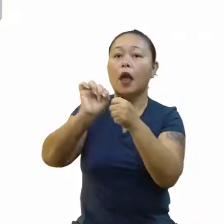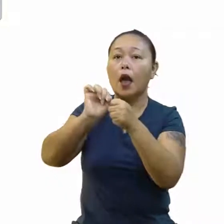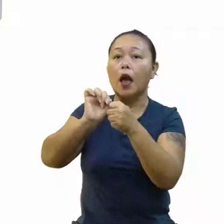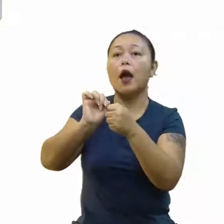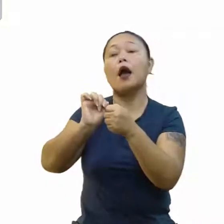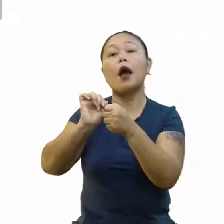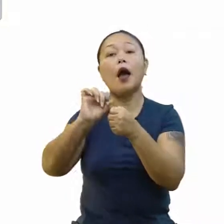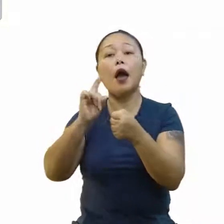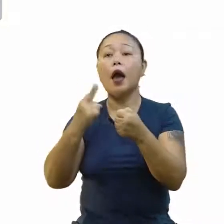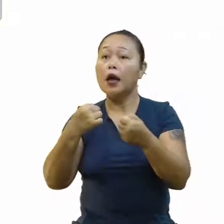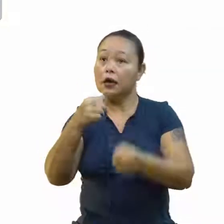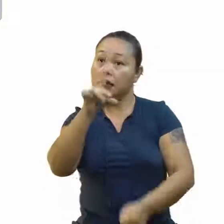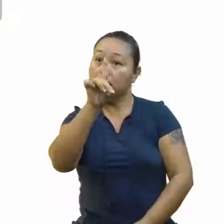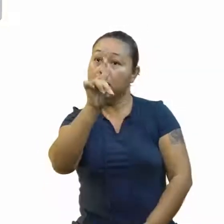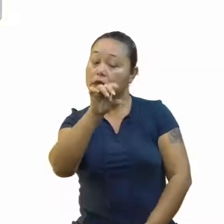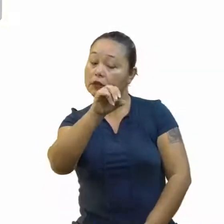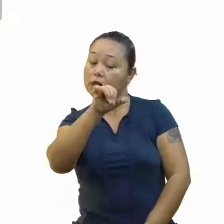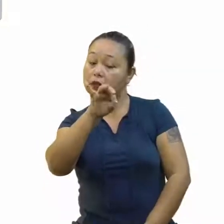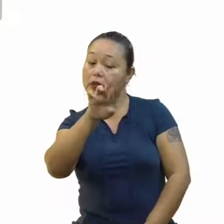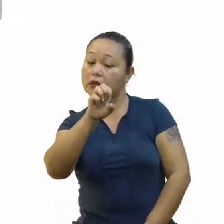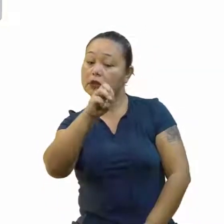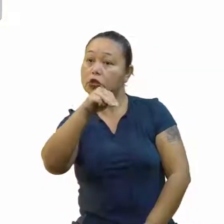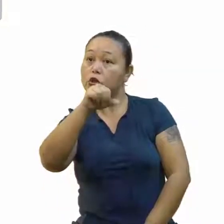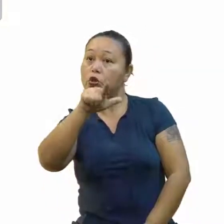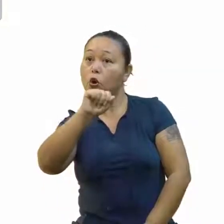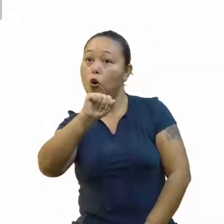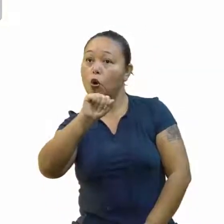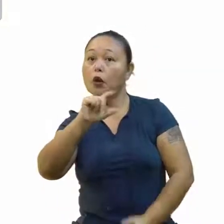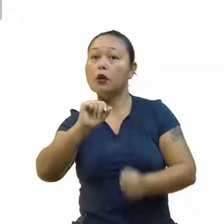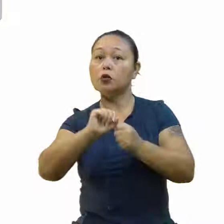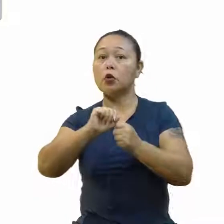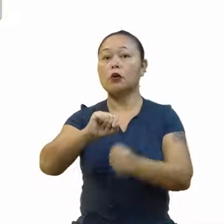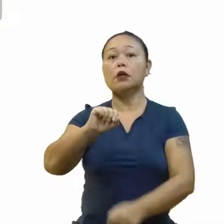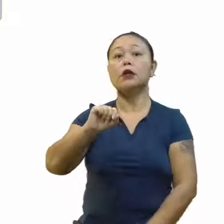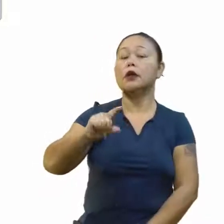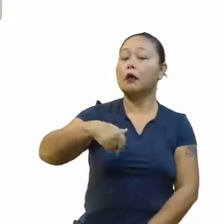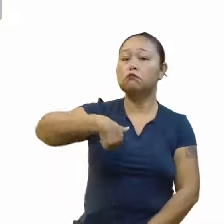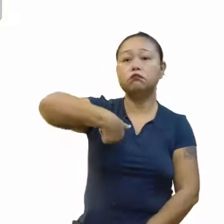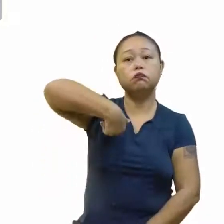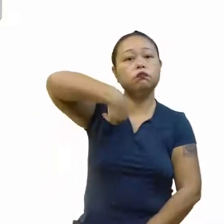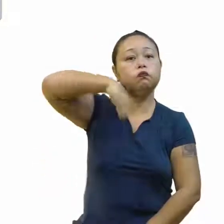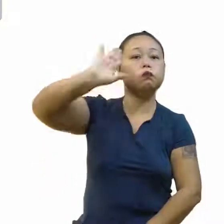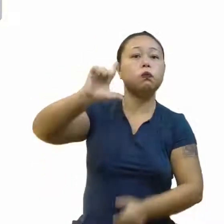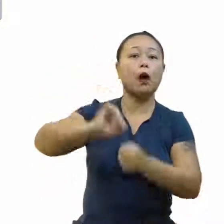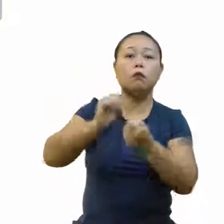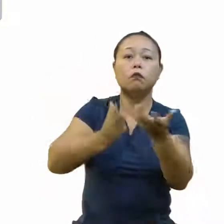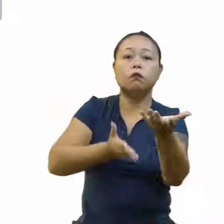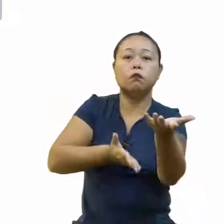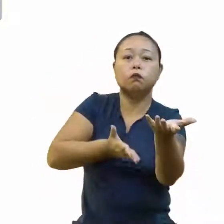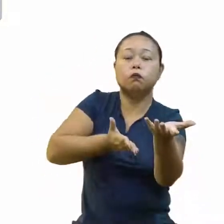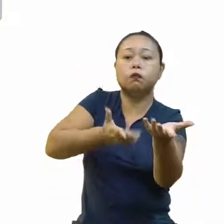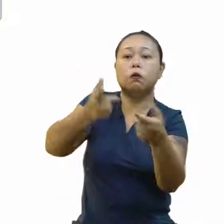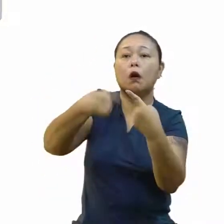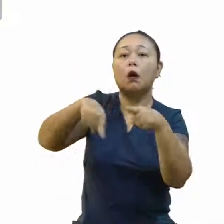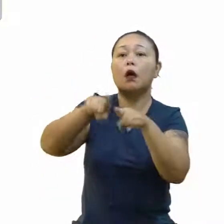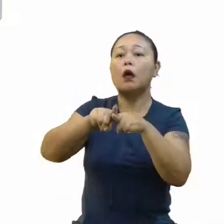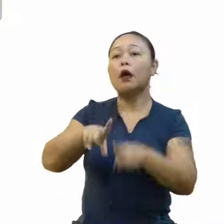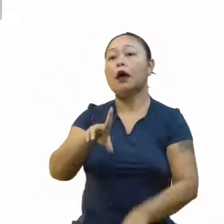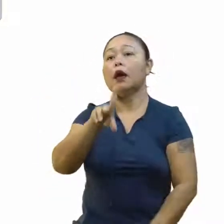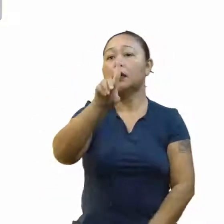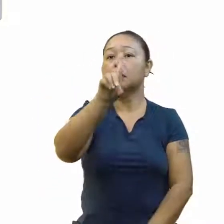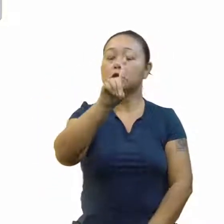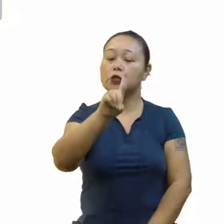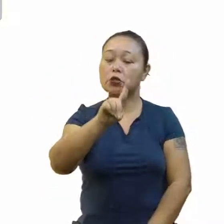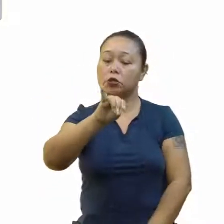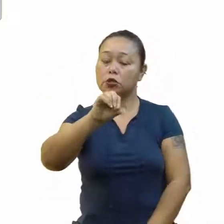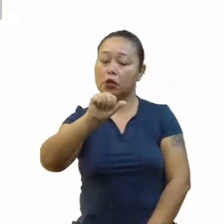a diastólica, né? Nós temos aqui a pressão arterial sistólica e a diastólica. E